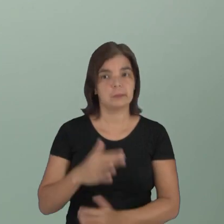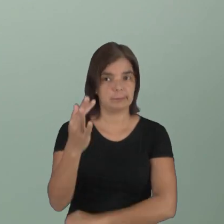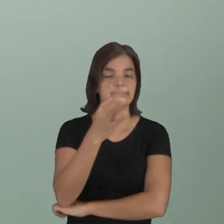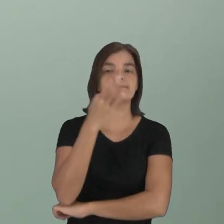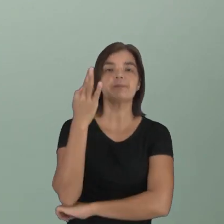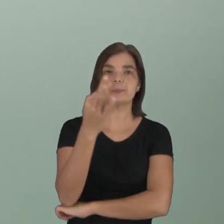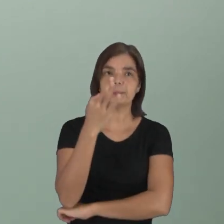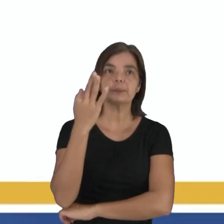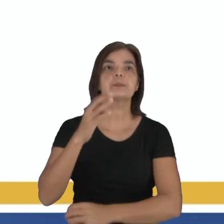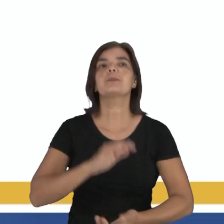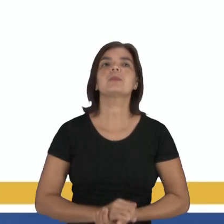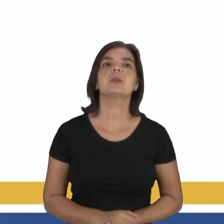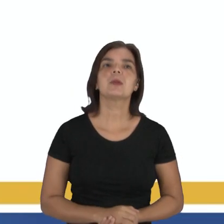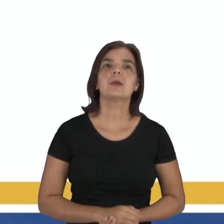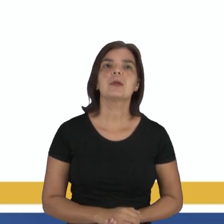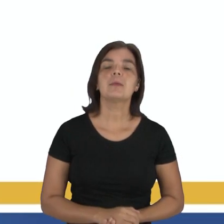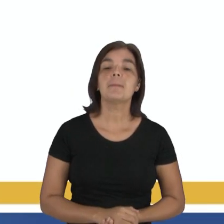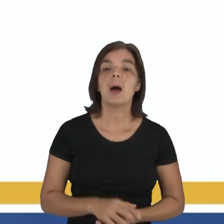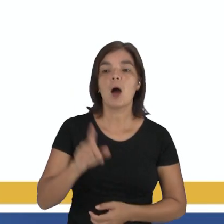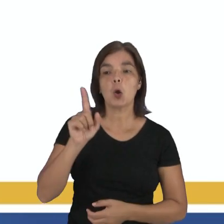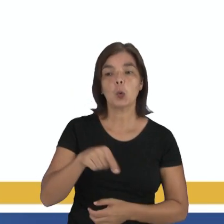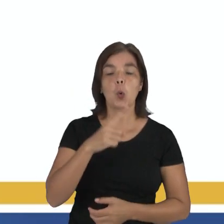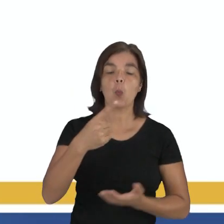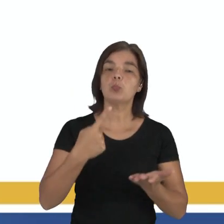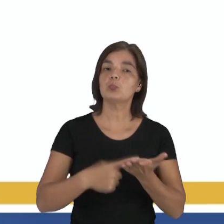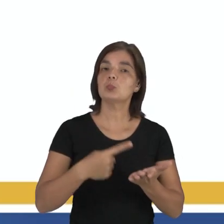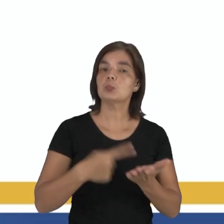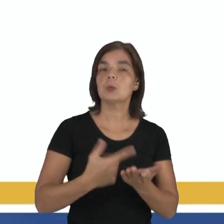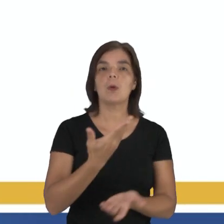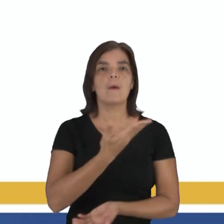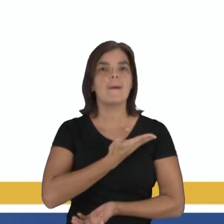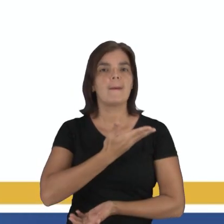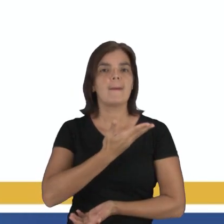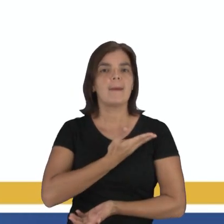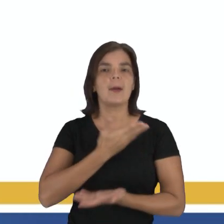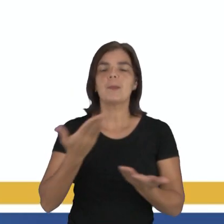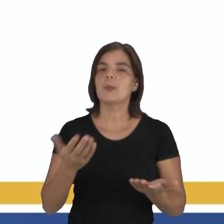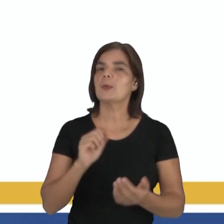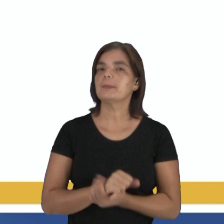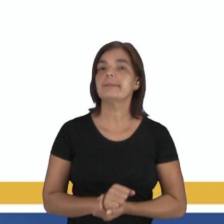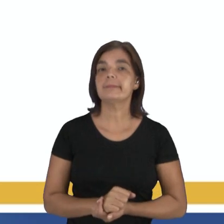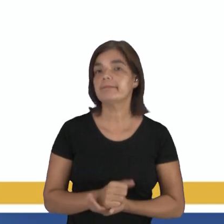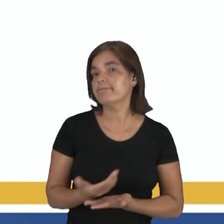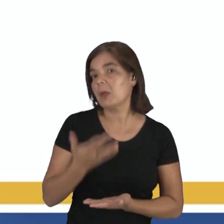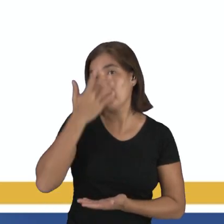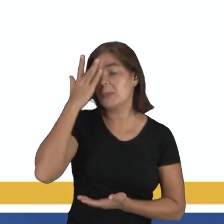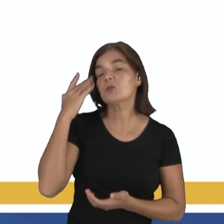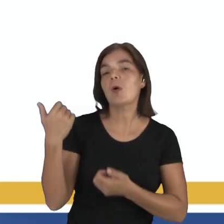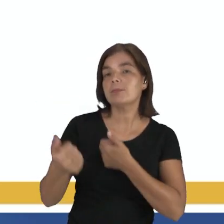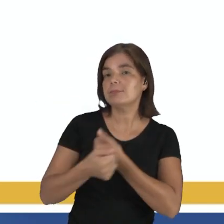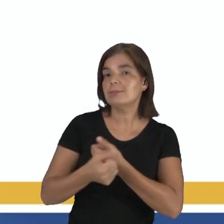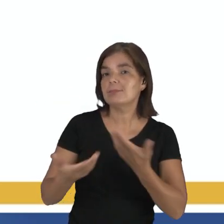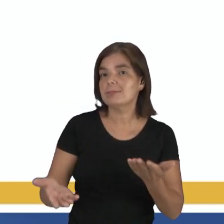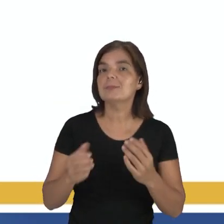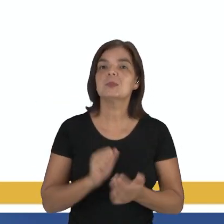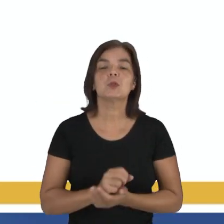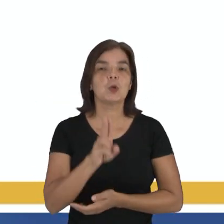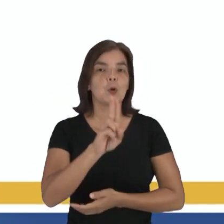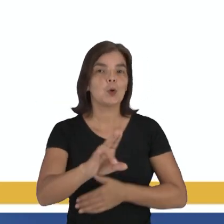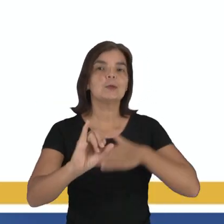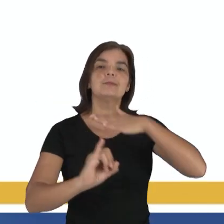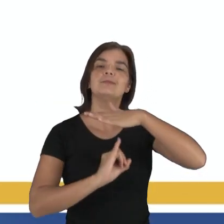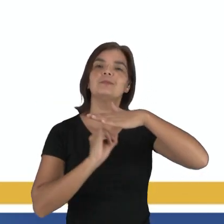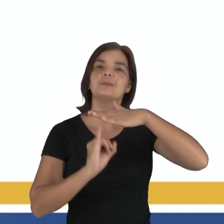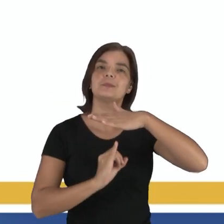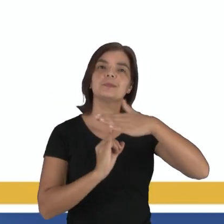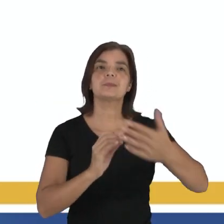ser formal. Para desmarcar um combinado com um amigo, uma pessoa próxima, você